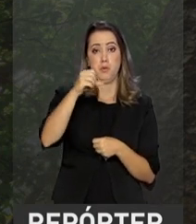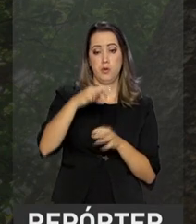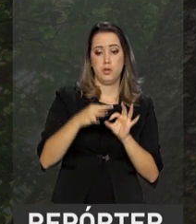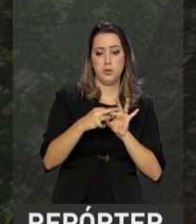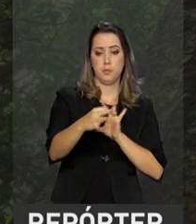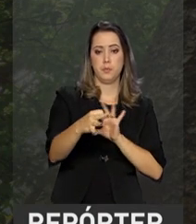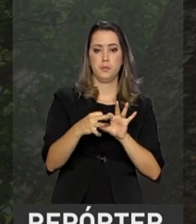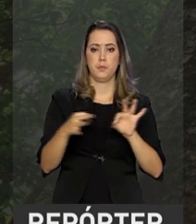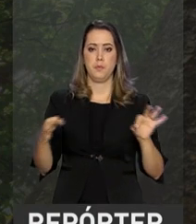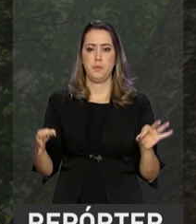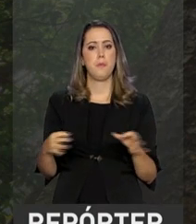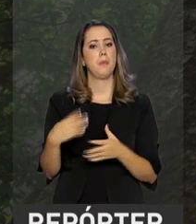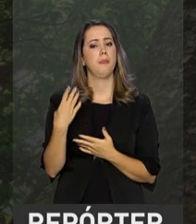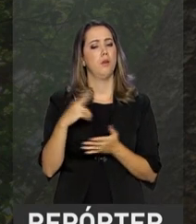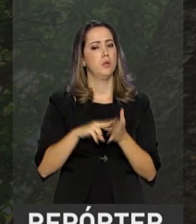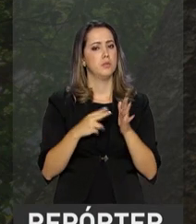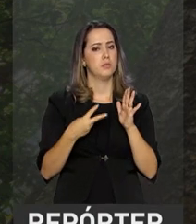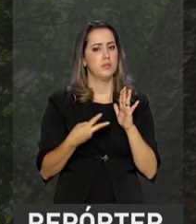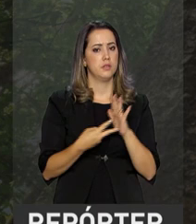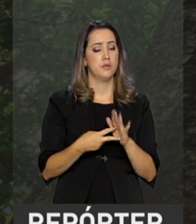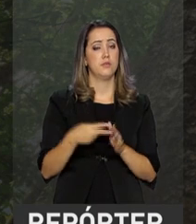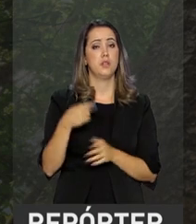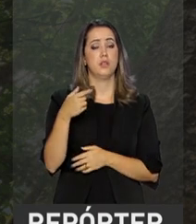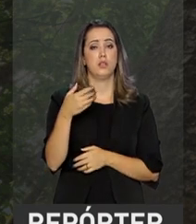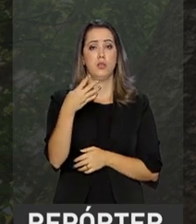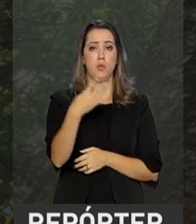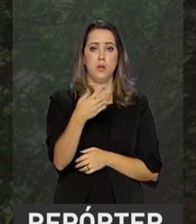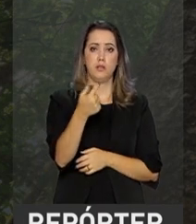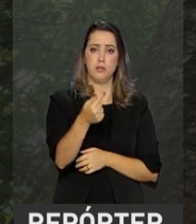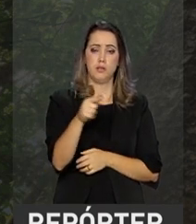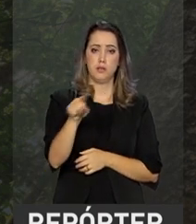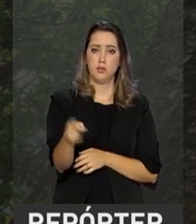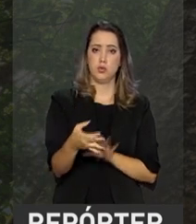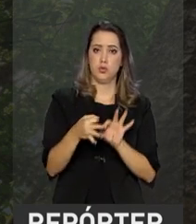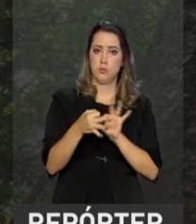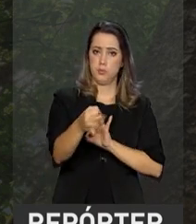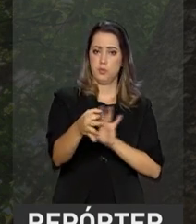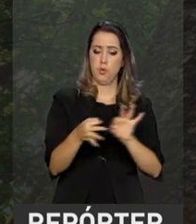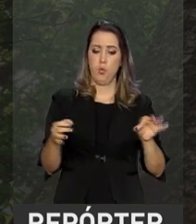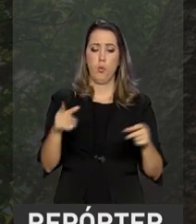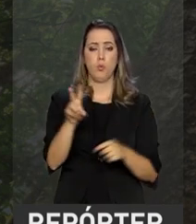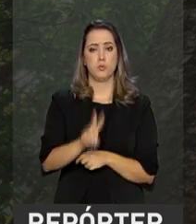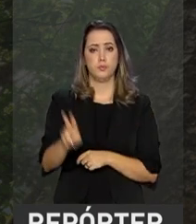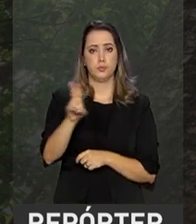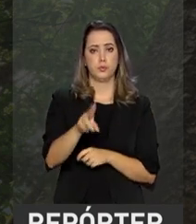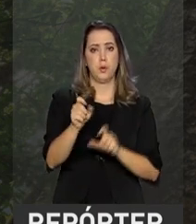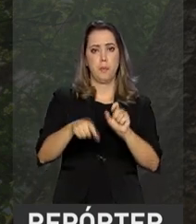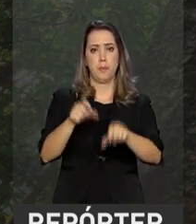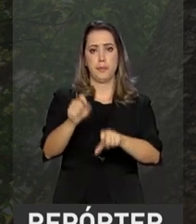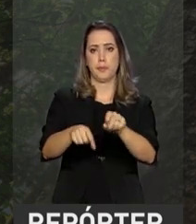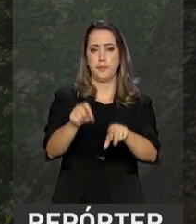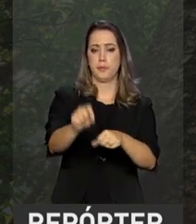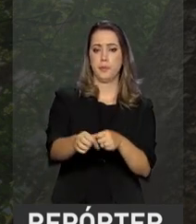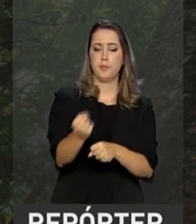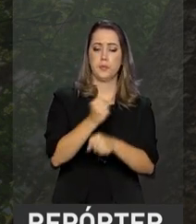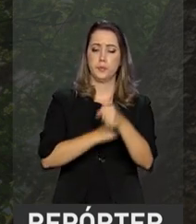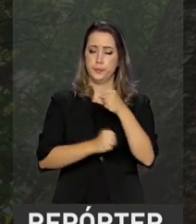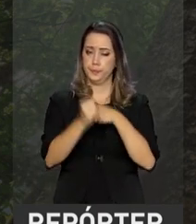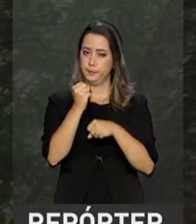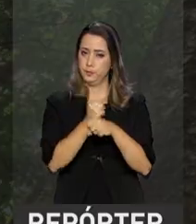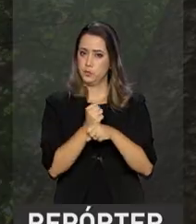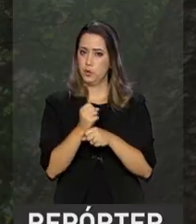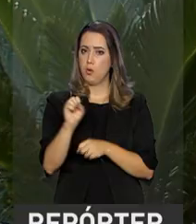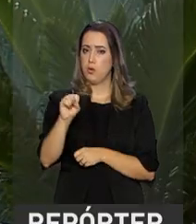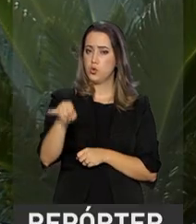quadrados 47 mil hectares foram usados para plantar soja na safra 2019 2020